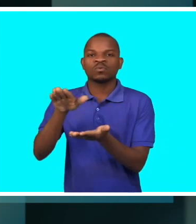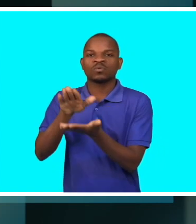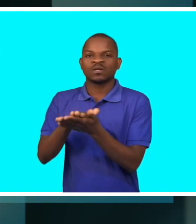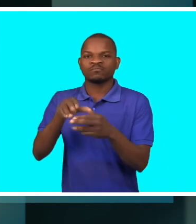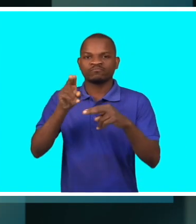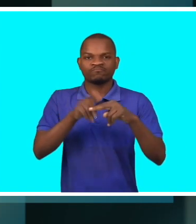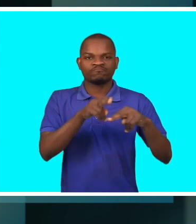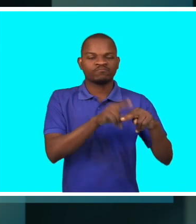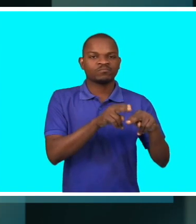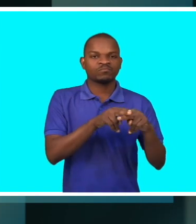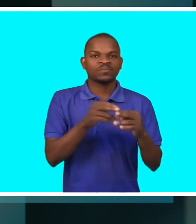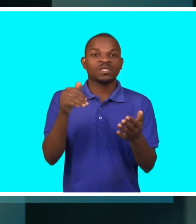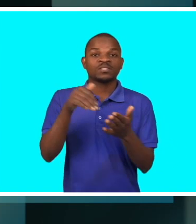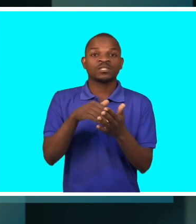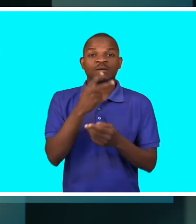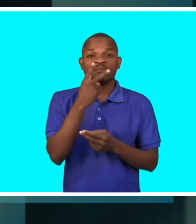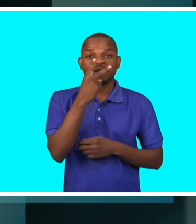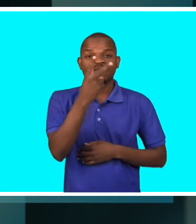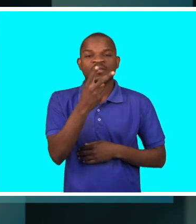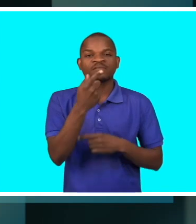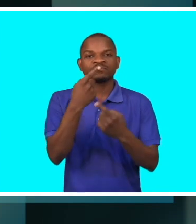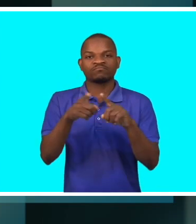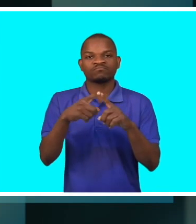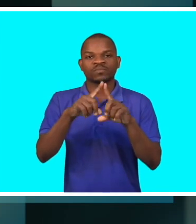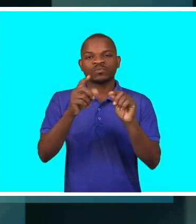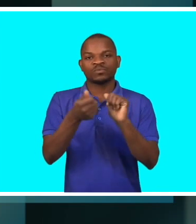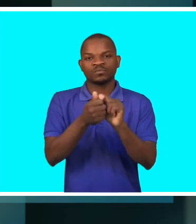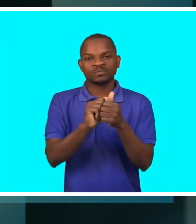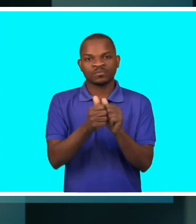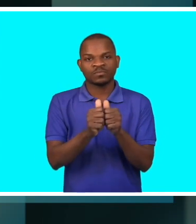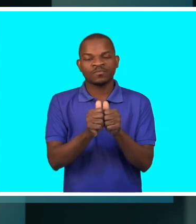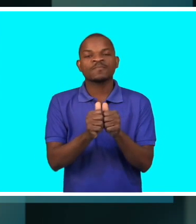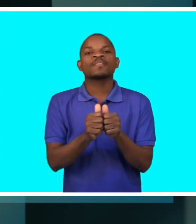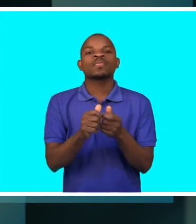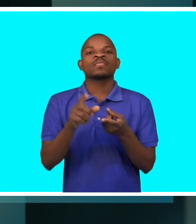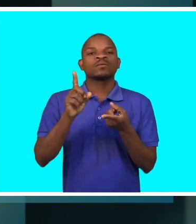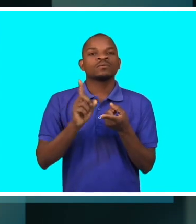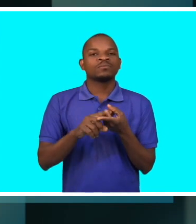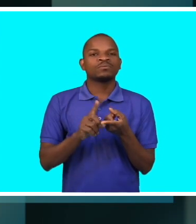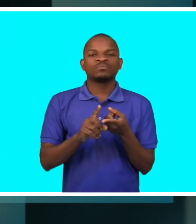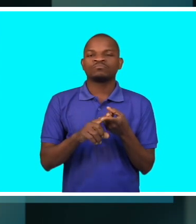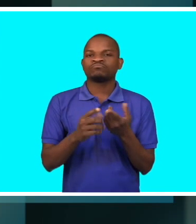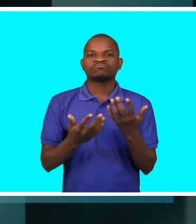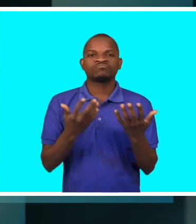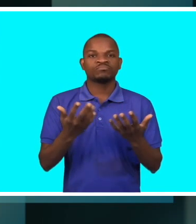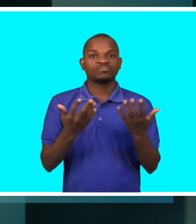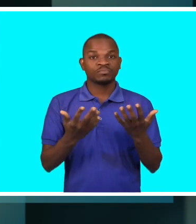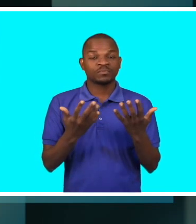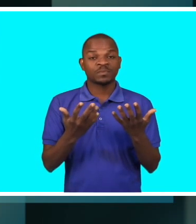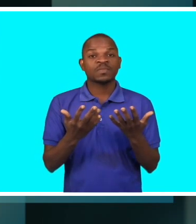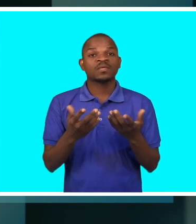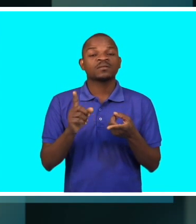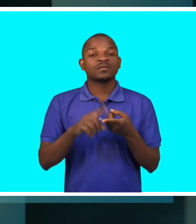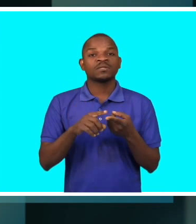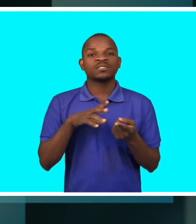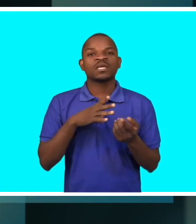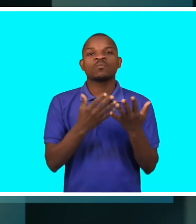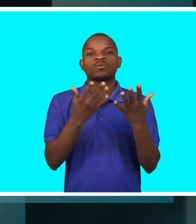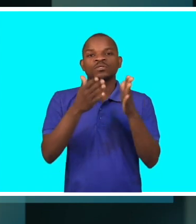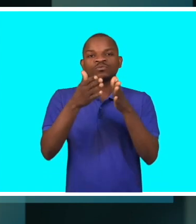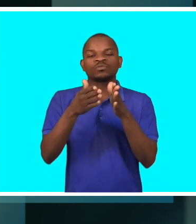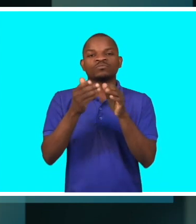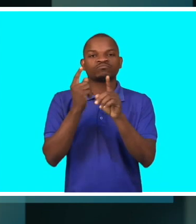espectadores que têm vindo aqui a acolher, portanto, assistir os eventos. Temos vindo a vê-los aqui e para além